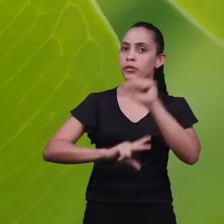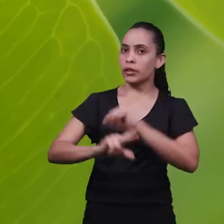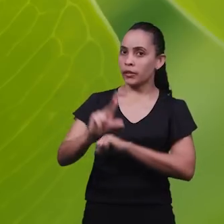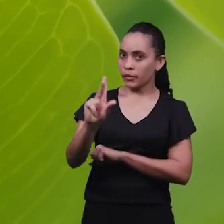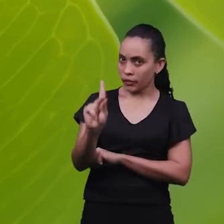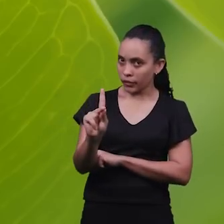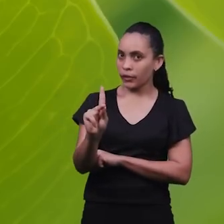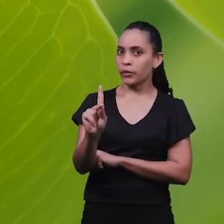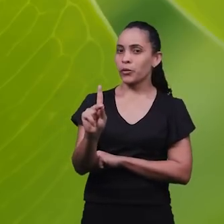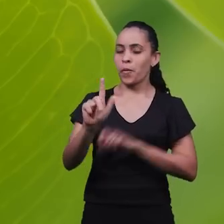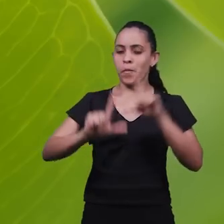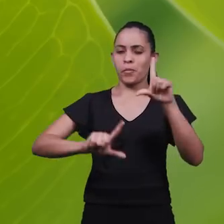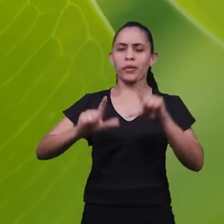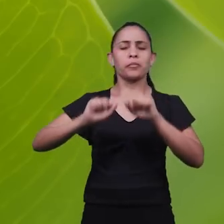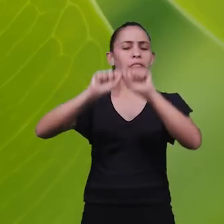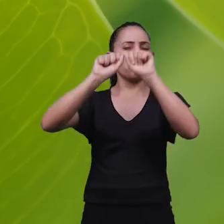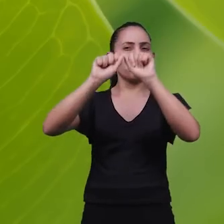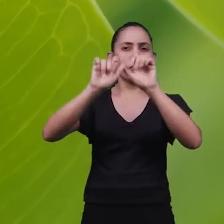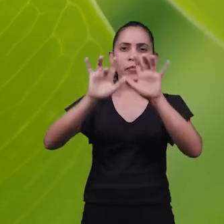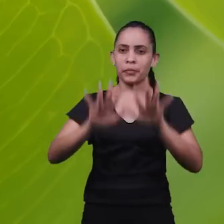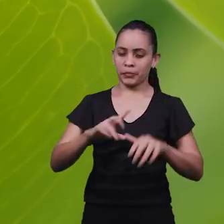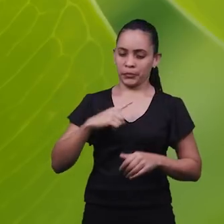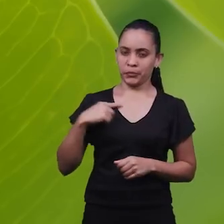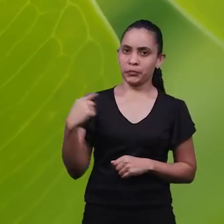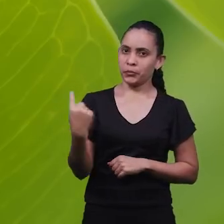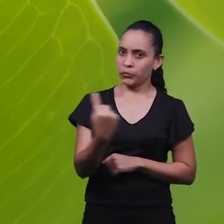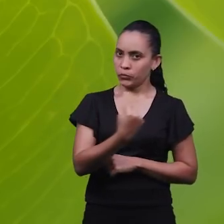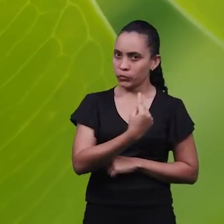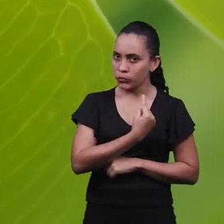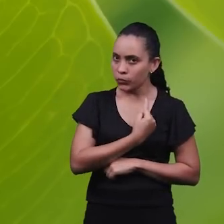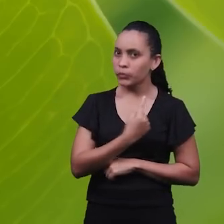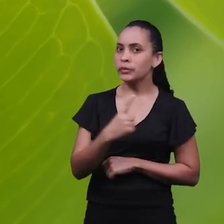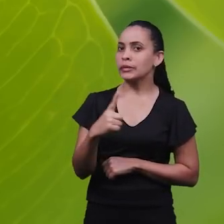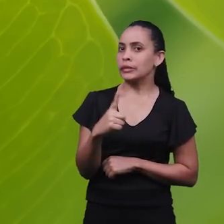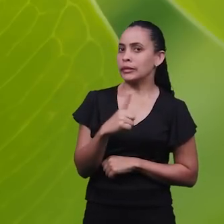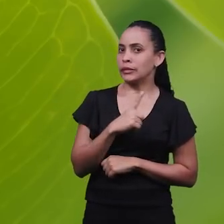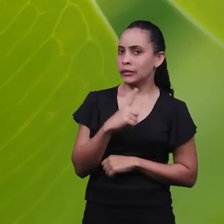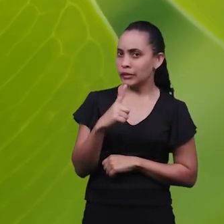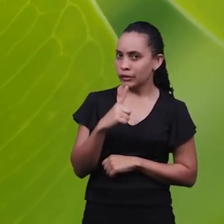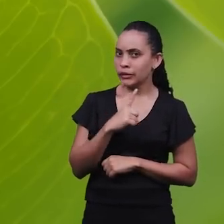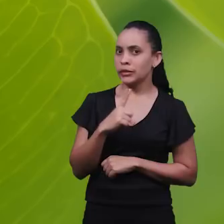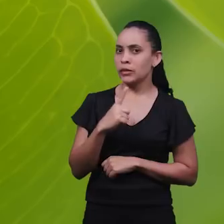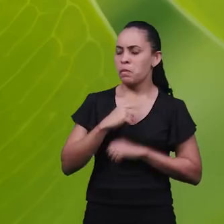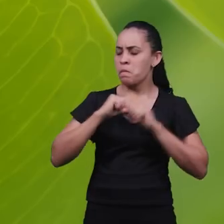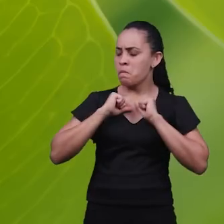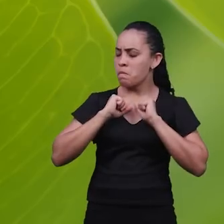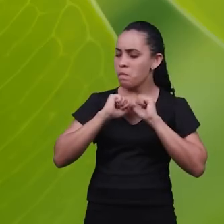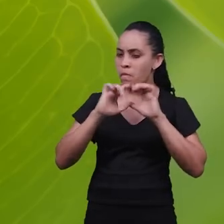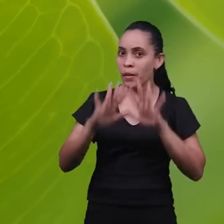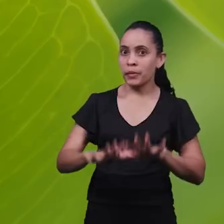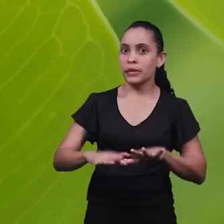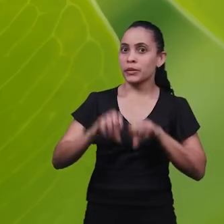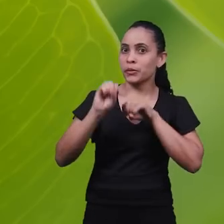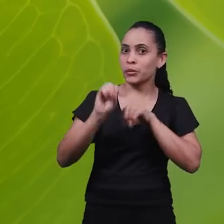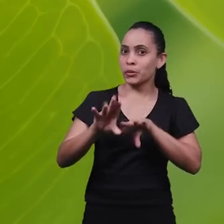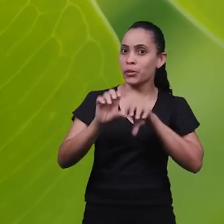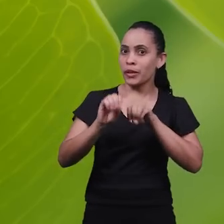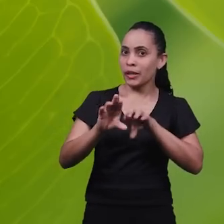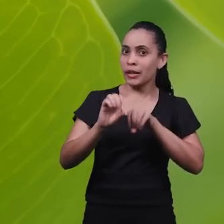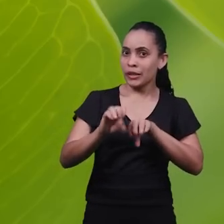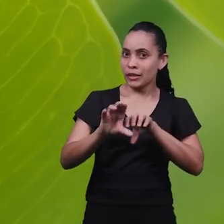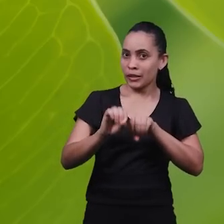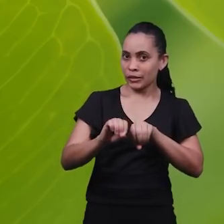Eterno. O programa tem sido uma grande bênção para todos nós, pois tem trazido uma grande ampliação dos ensinos que também